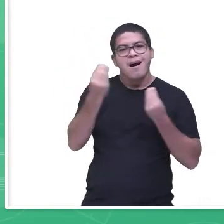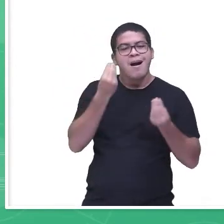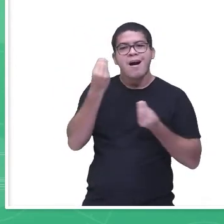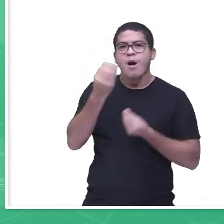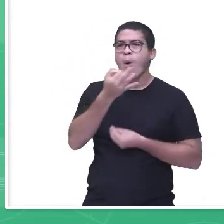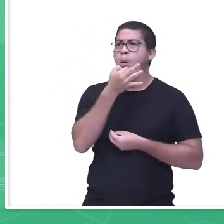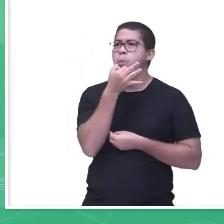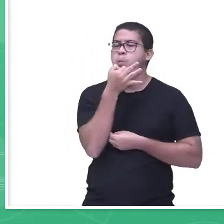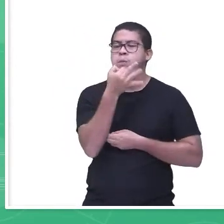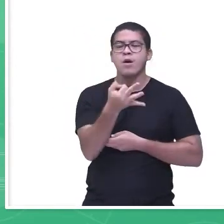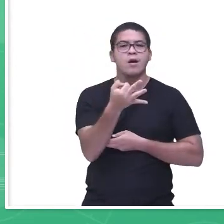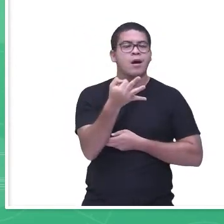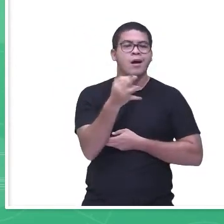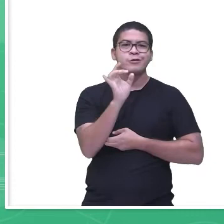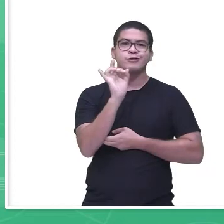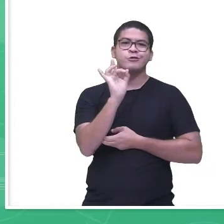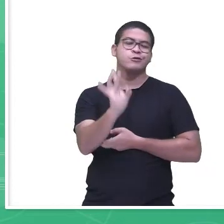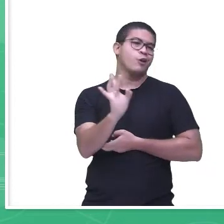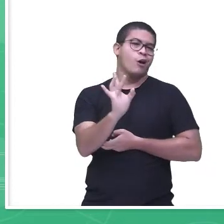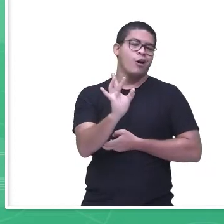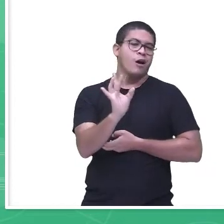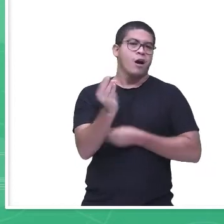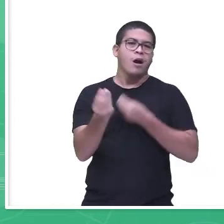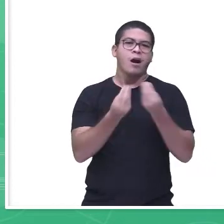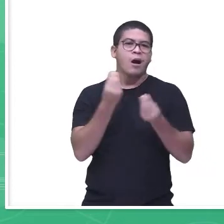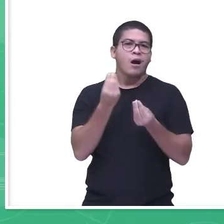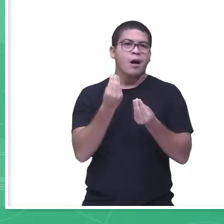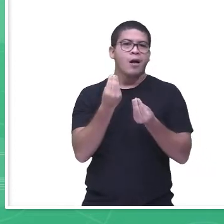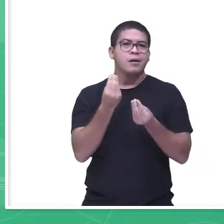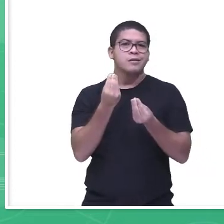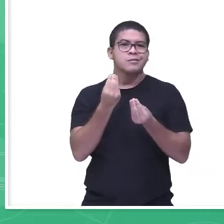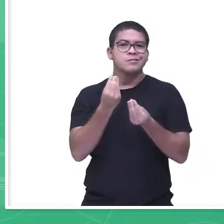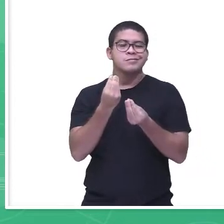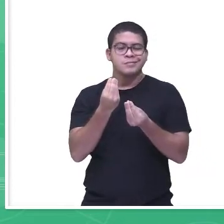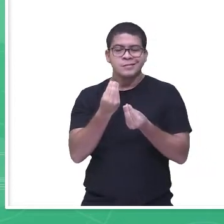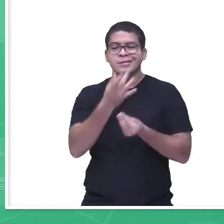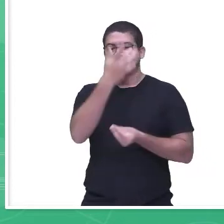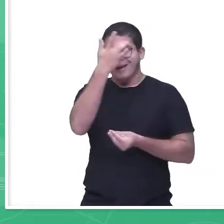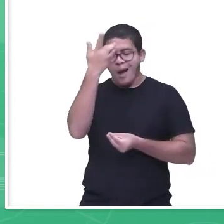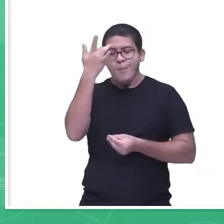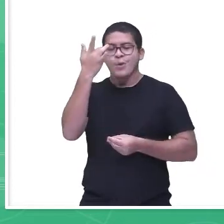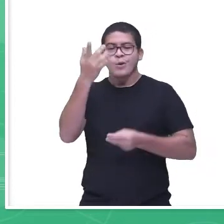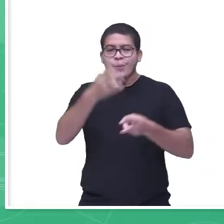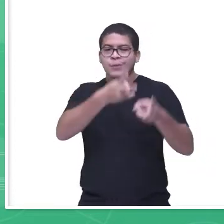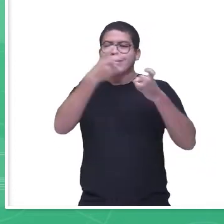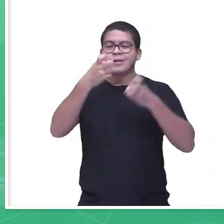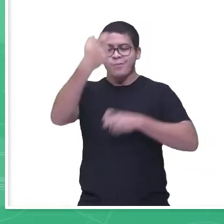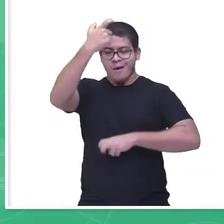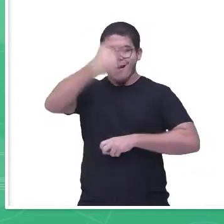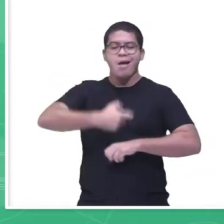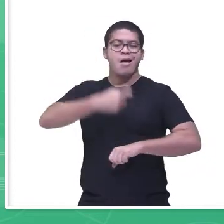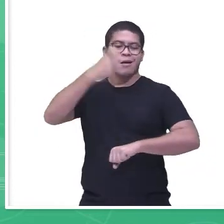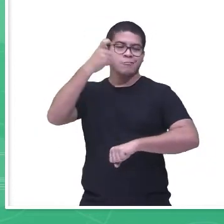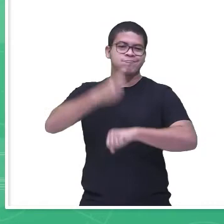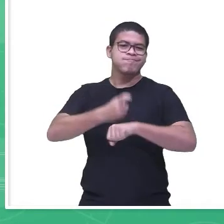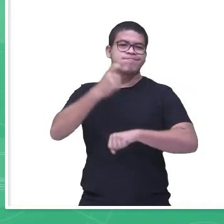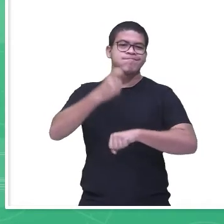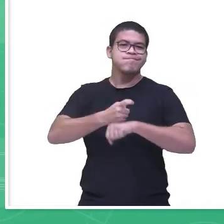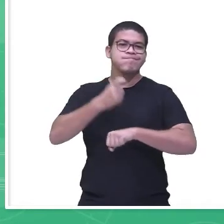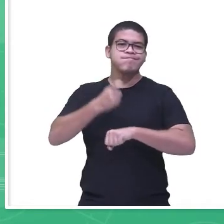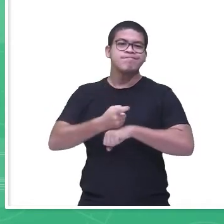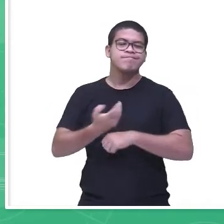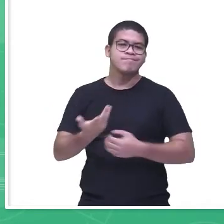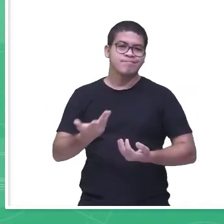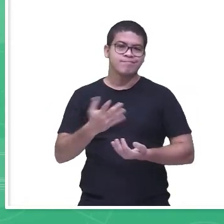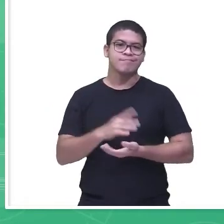passava de opinião, né? Era essa a ironia, porque Sócrates, ele criava uma maneira tal que ele fazia